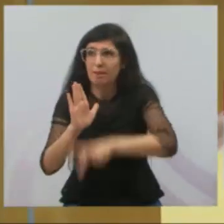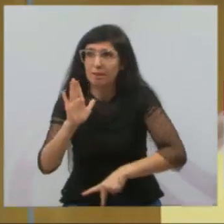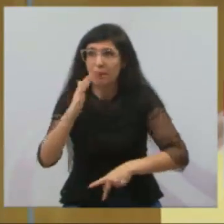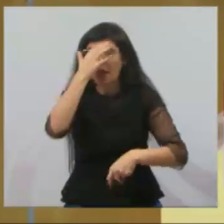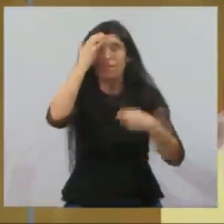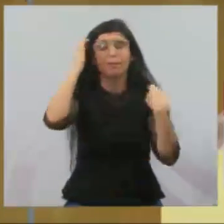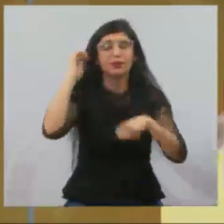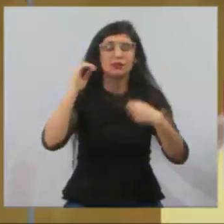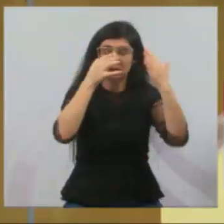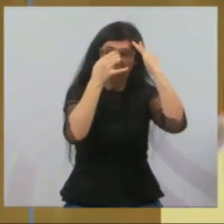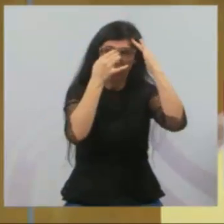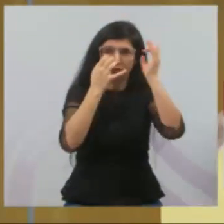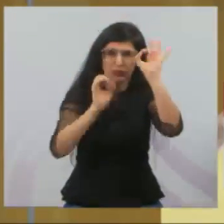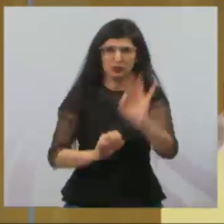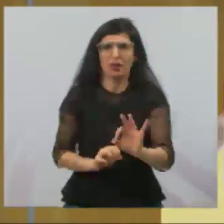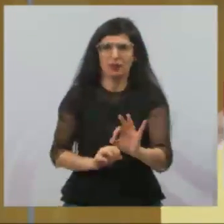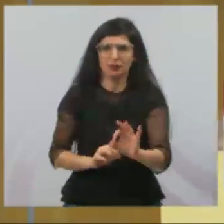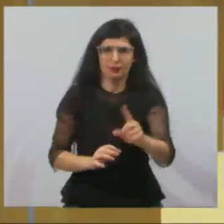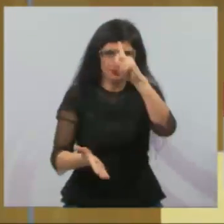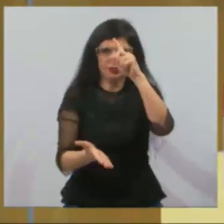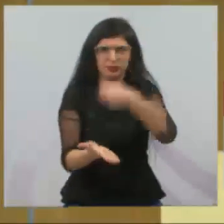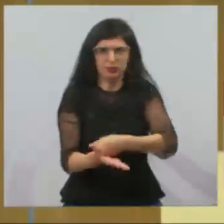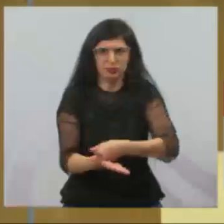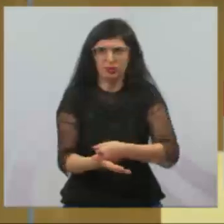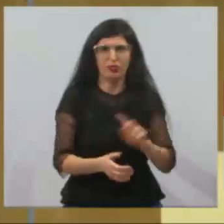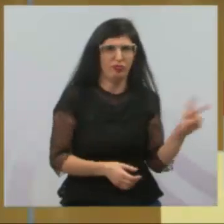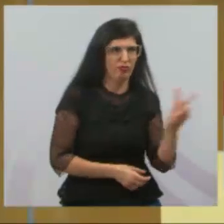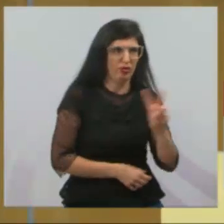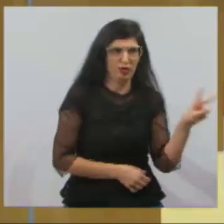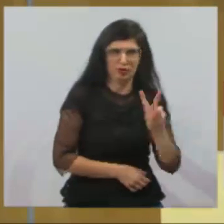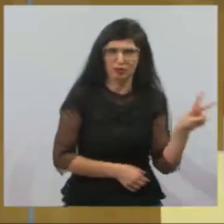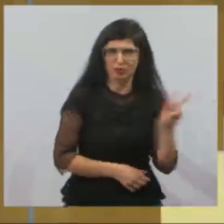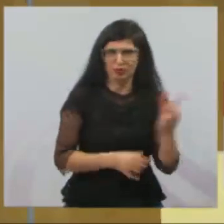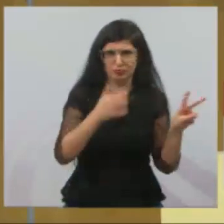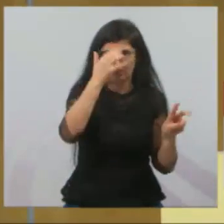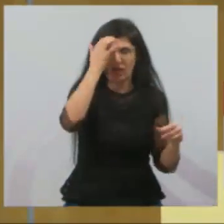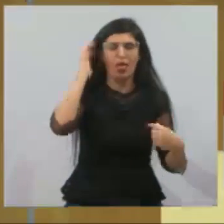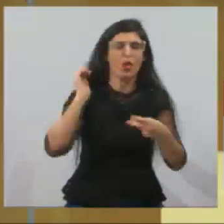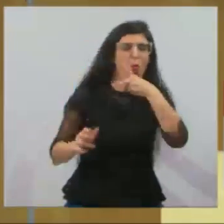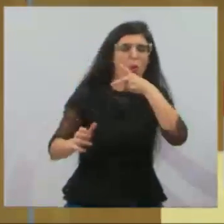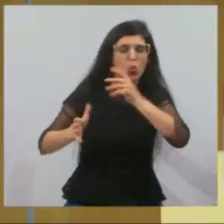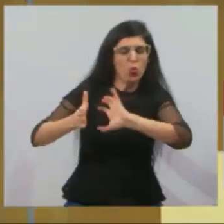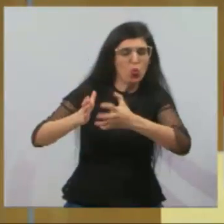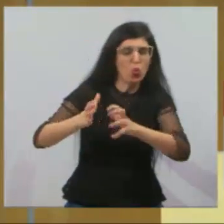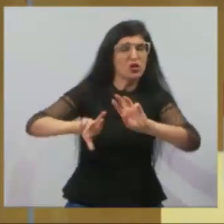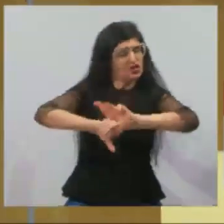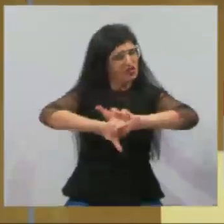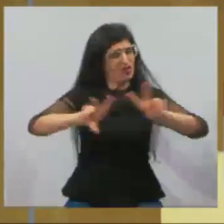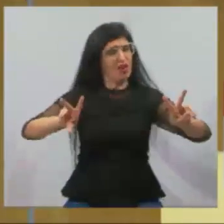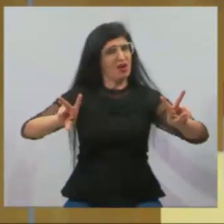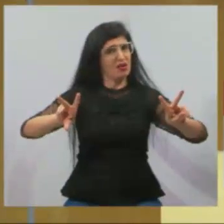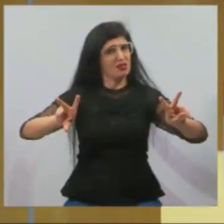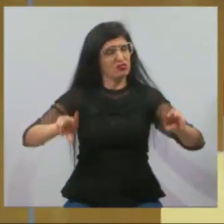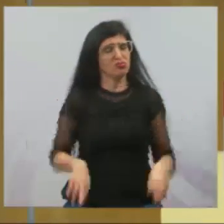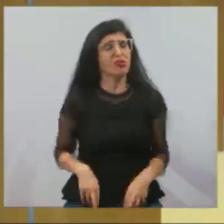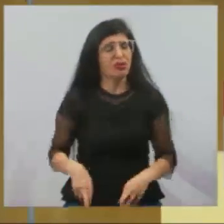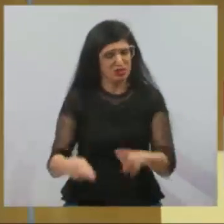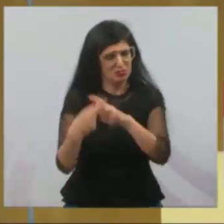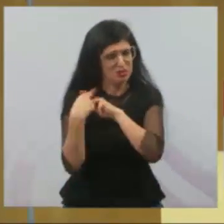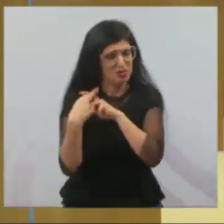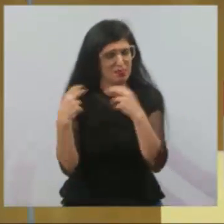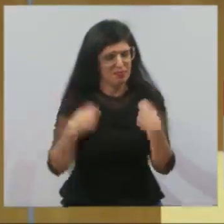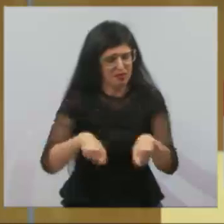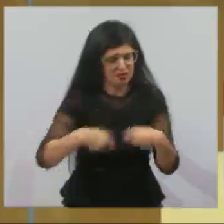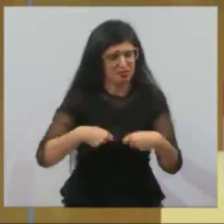bom senso no nosso papel enquanto vereador, independente de ser oposição, porque a oposição tem que ser responsável. Não é